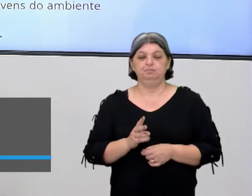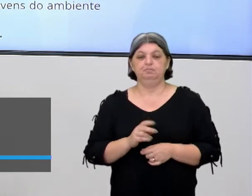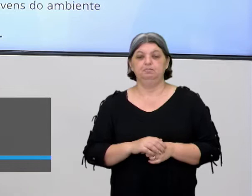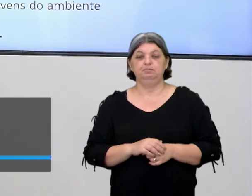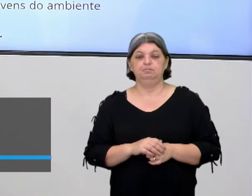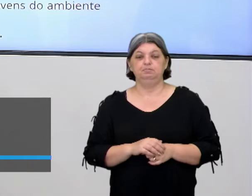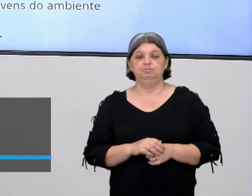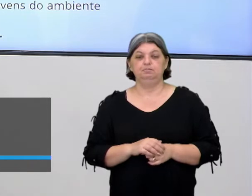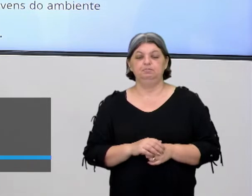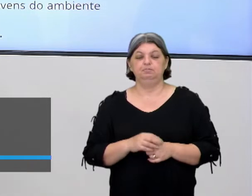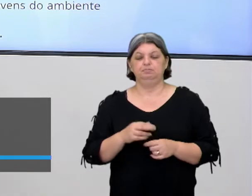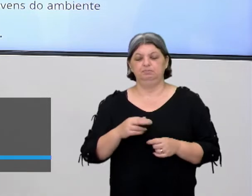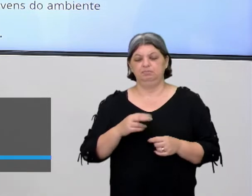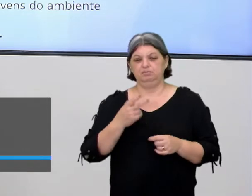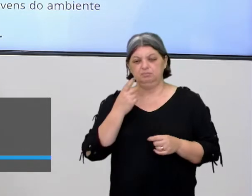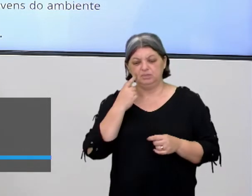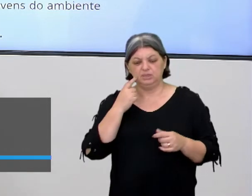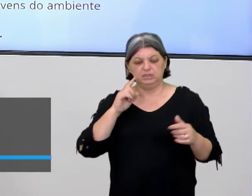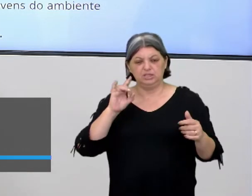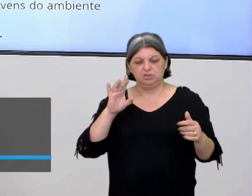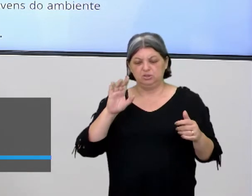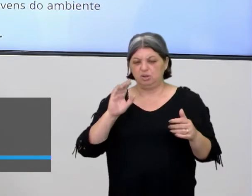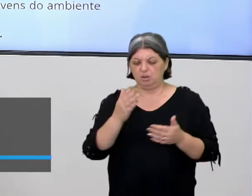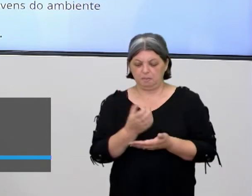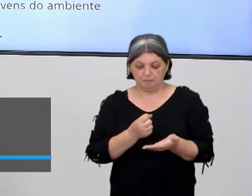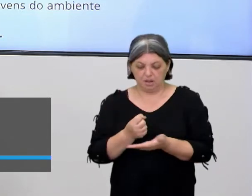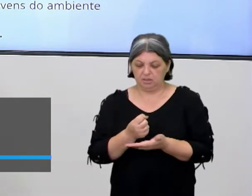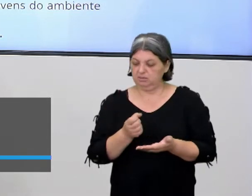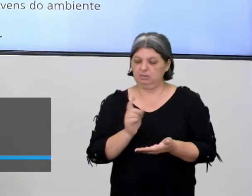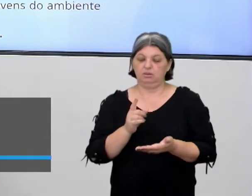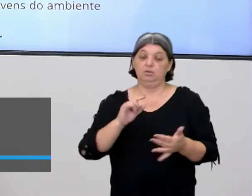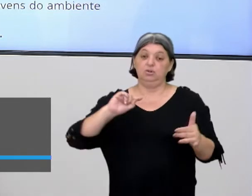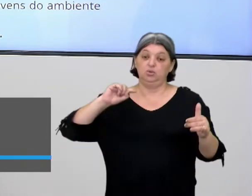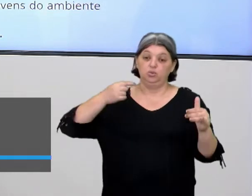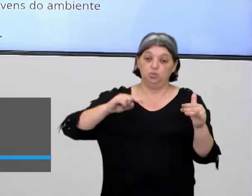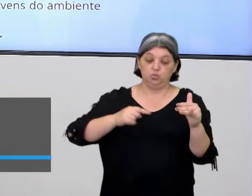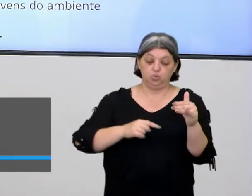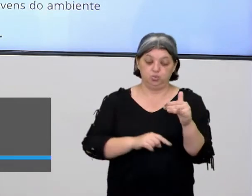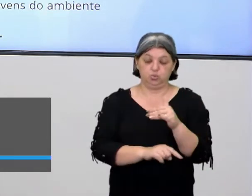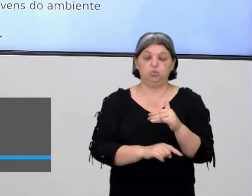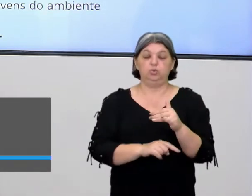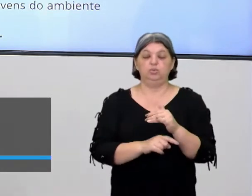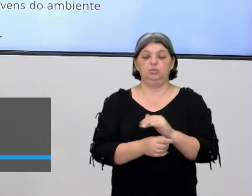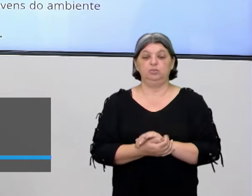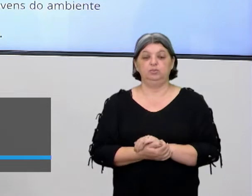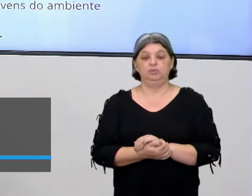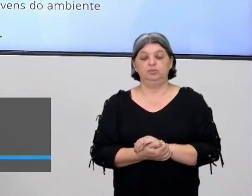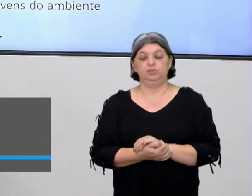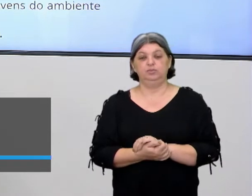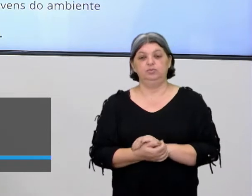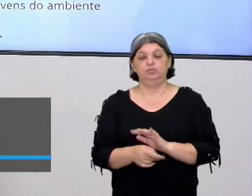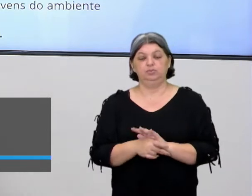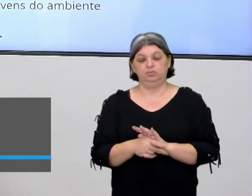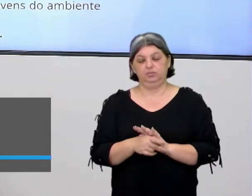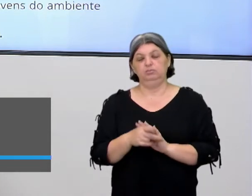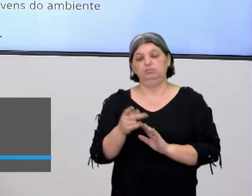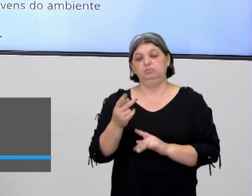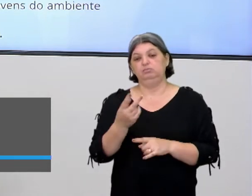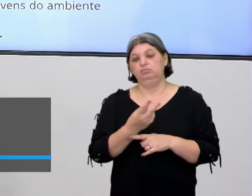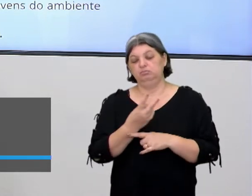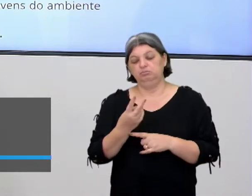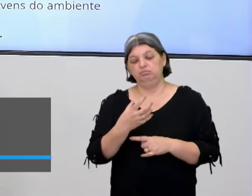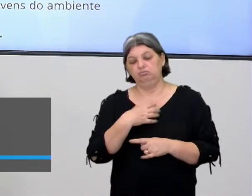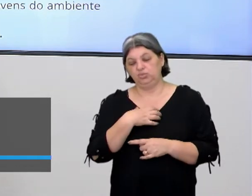ir muito além de números da sua forma seca, né, da sua forma original. Então a gente procura de